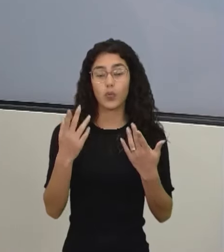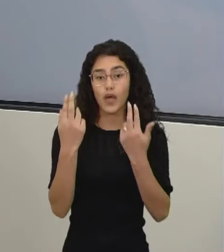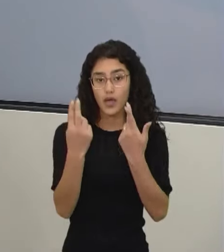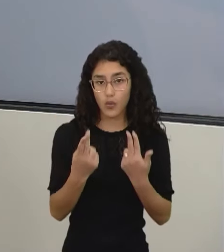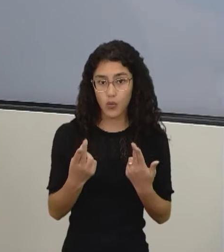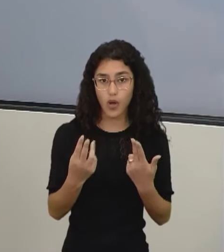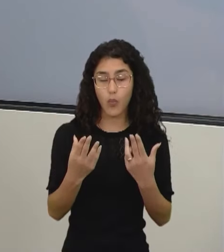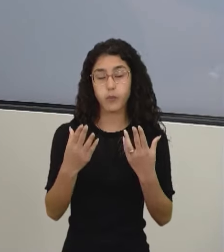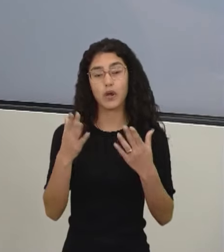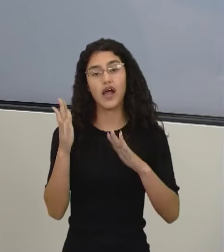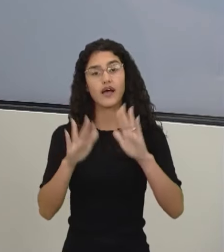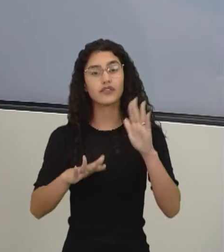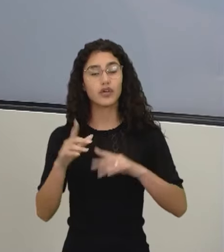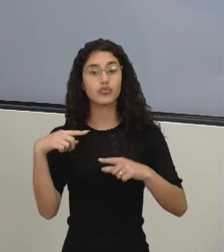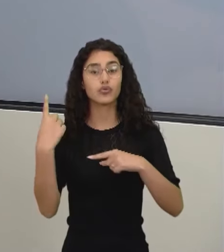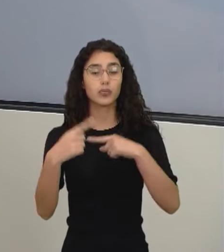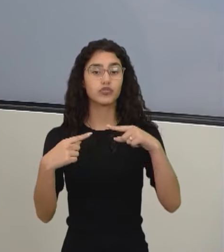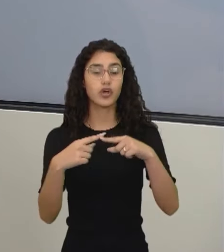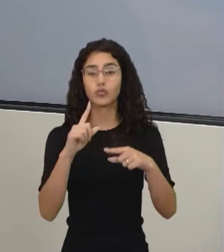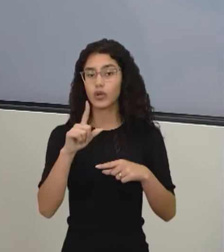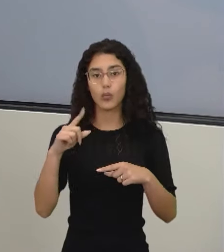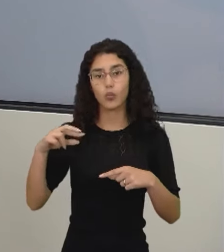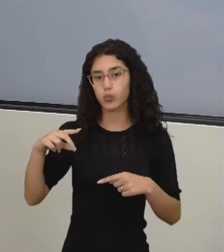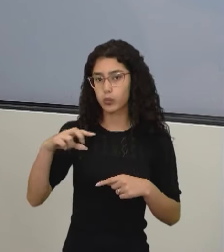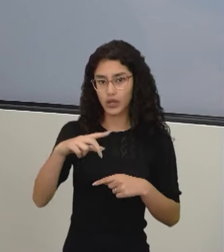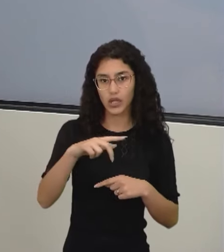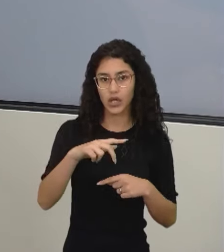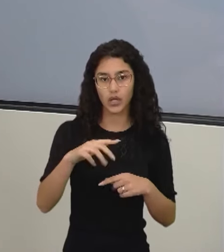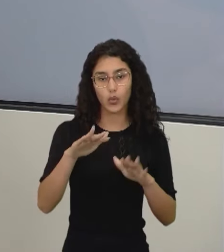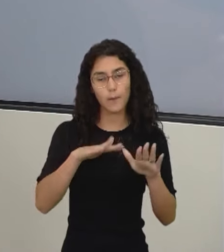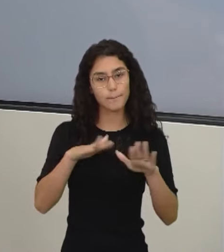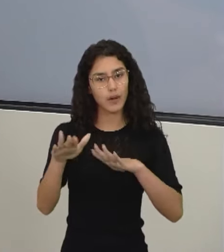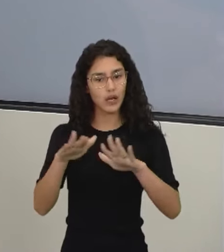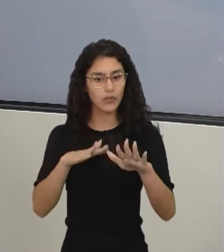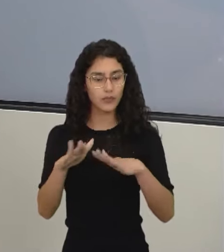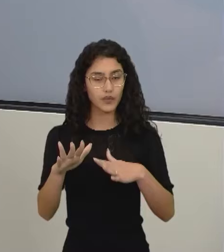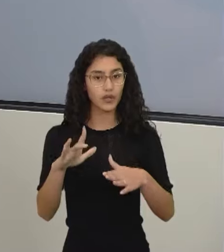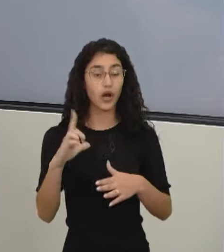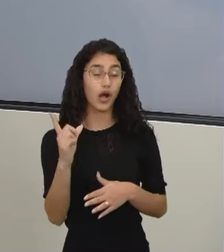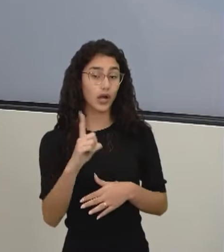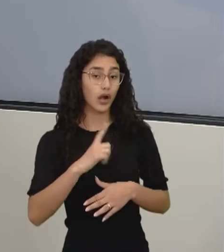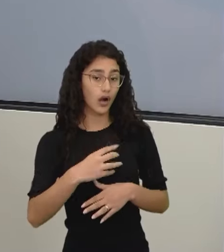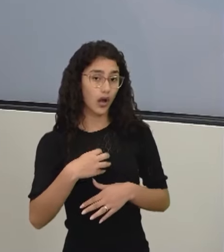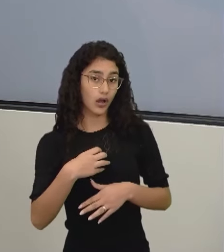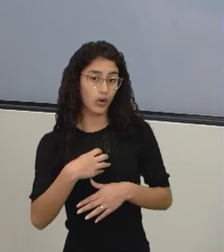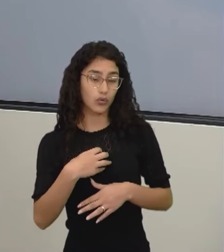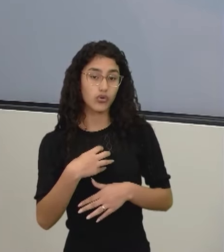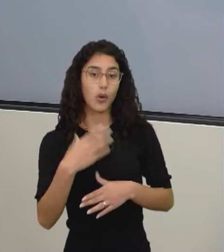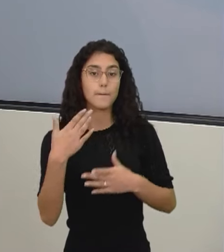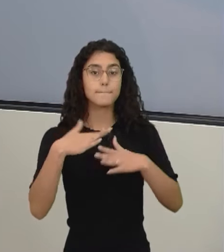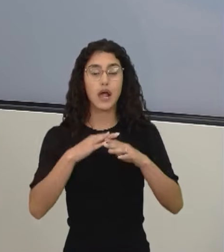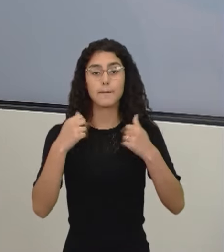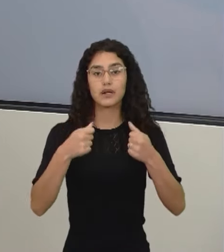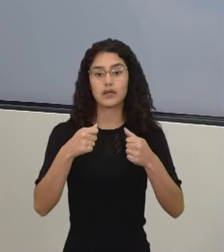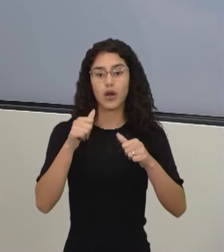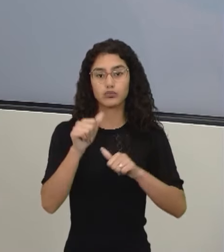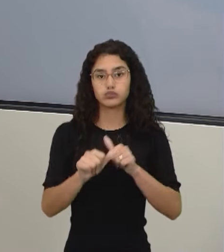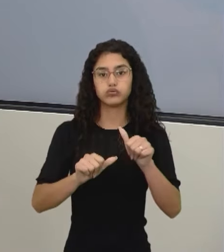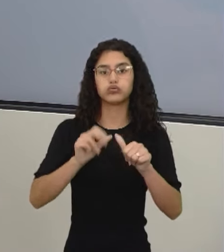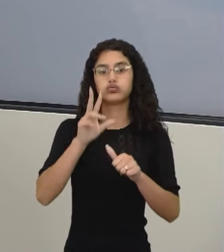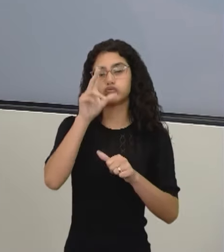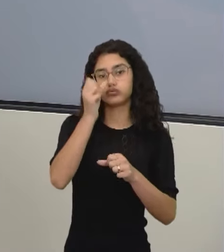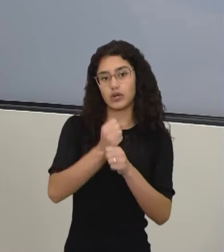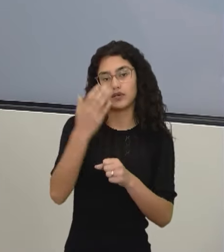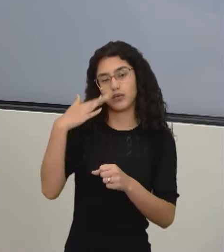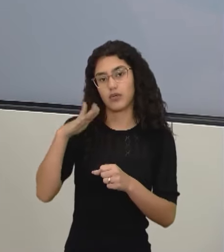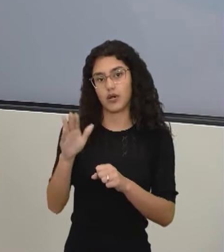iguais, muitas vezes esse objeto não vai andar. Tá? A gente tá tendo uma reação, mas para ele andar, ela precisa ser de maior intensidade.